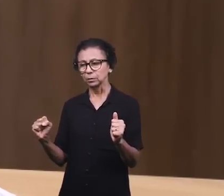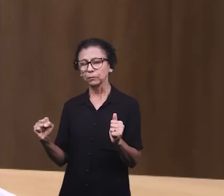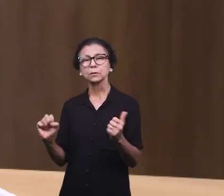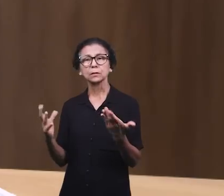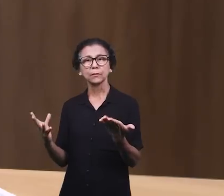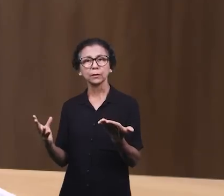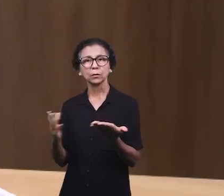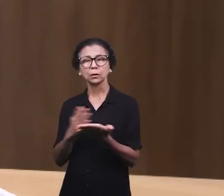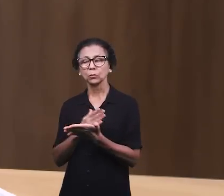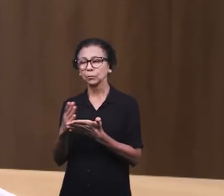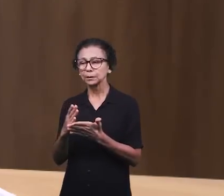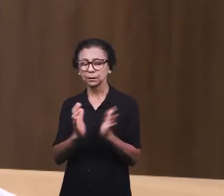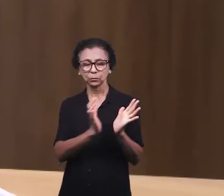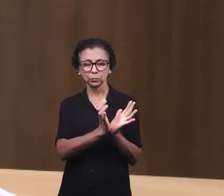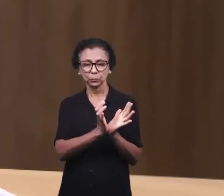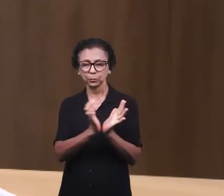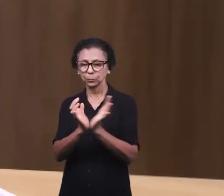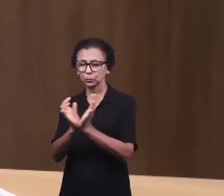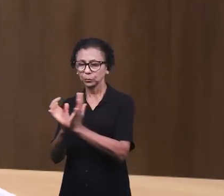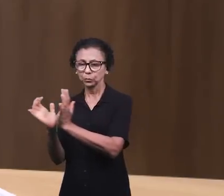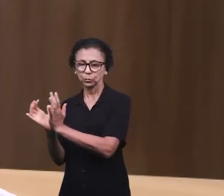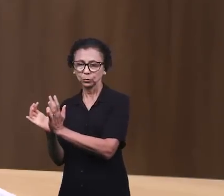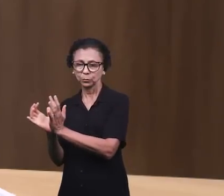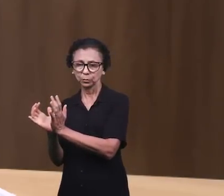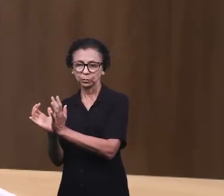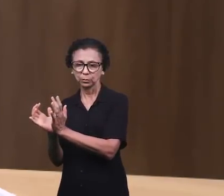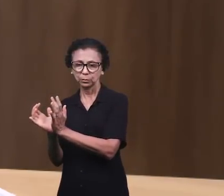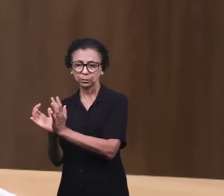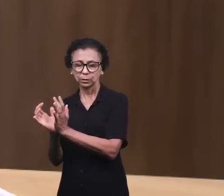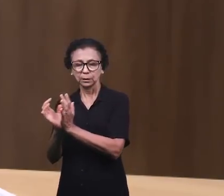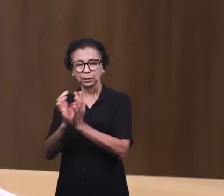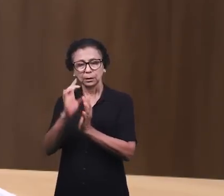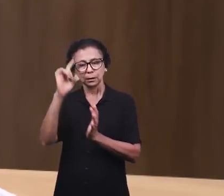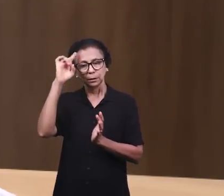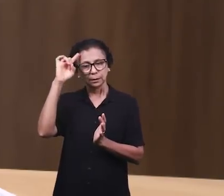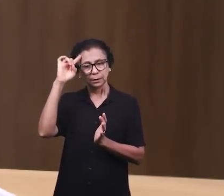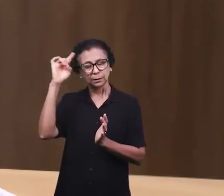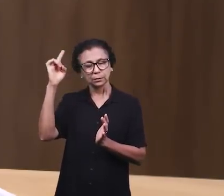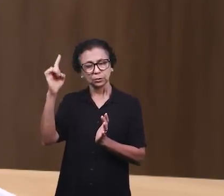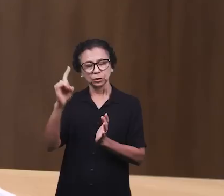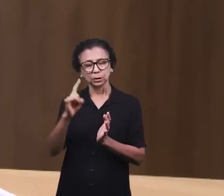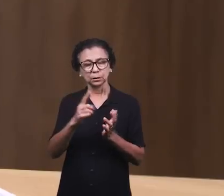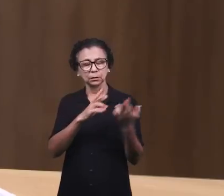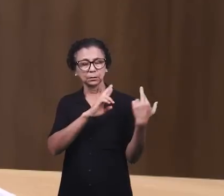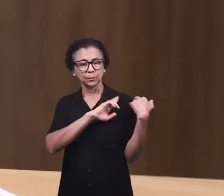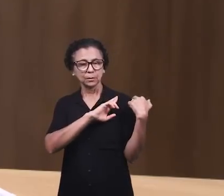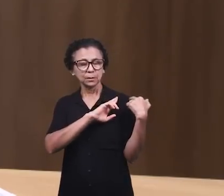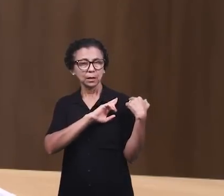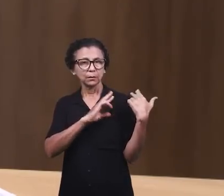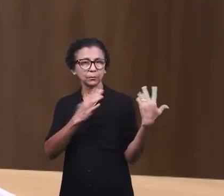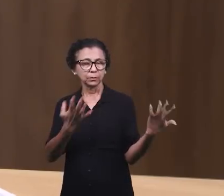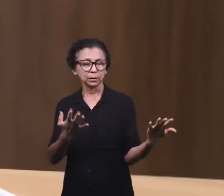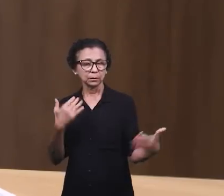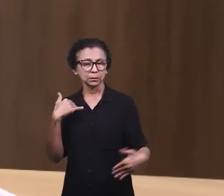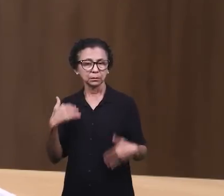é a menor unidade do corpo que mantém as mesmas particularidades do corpo, quer